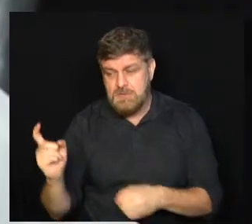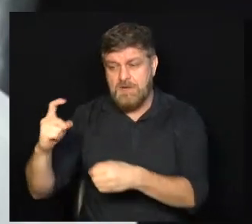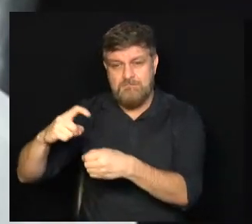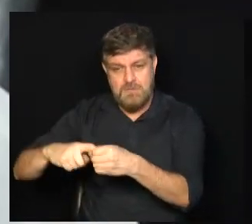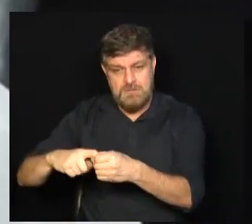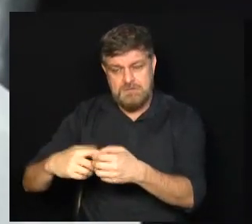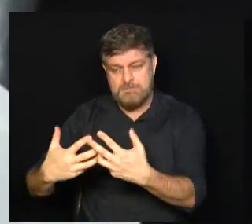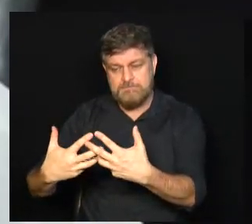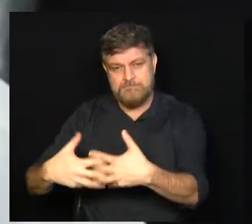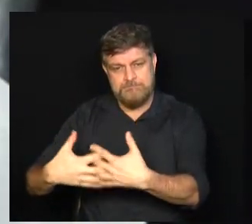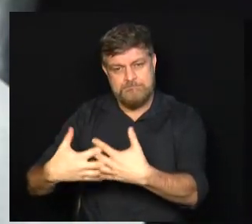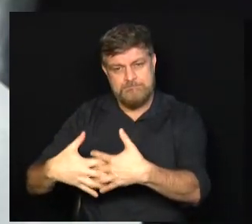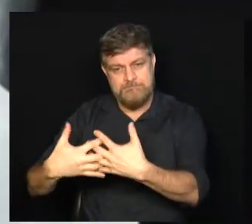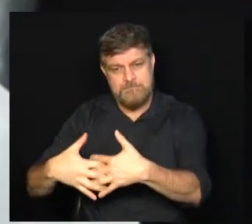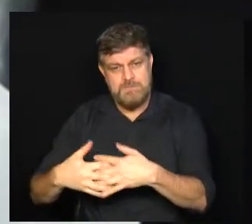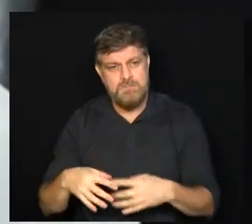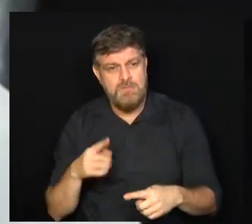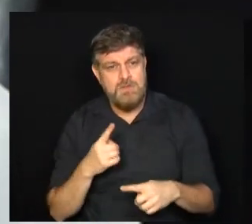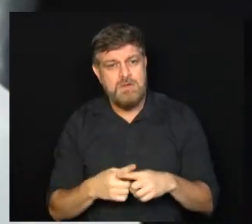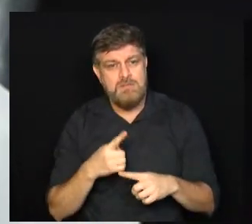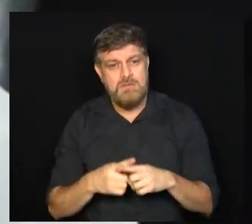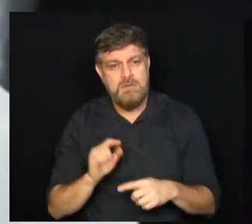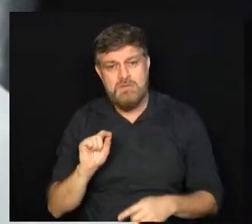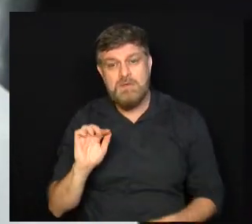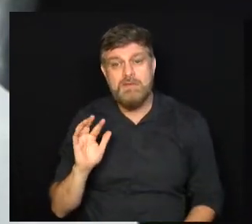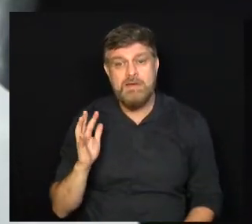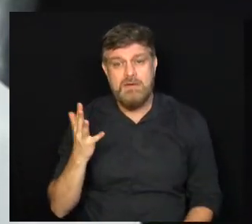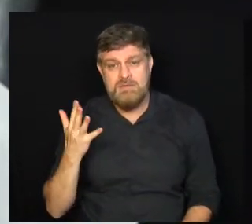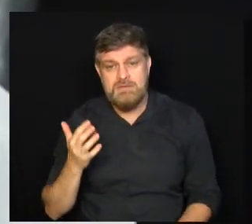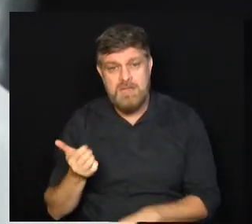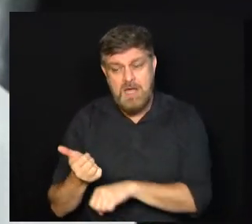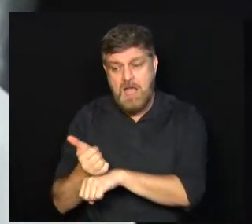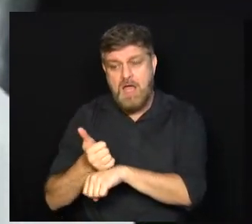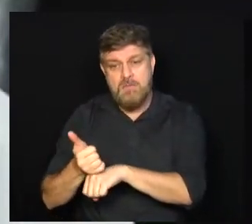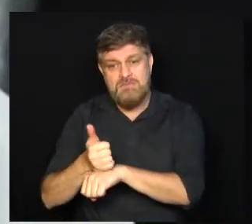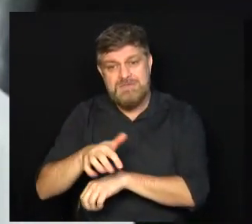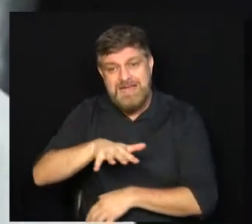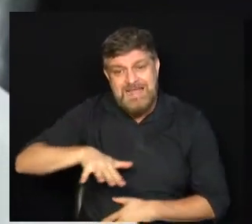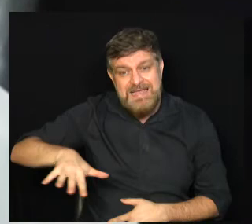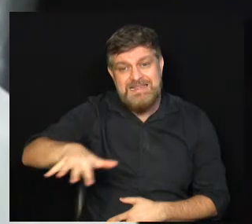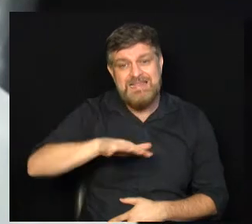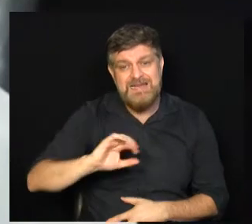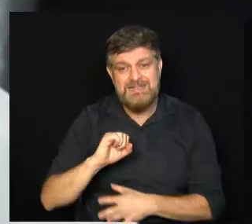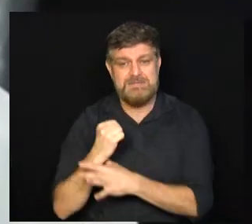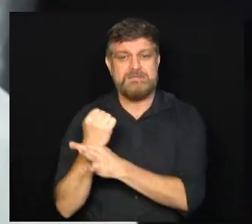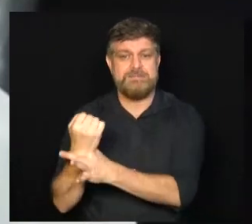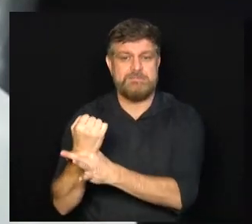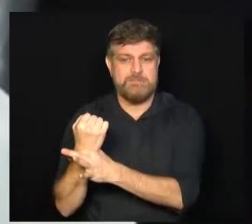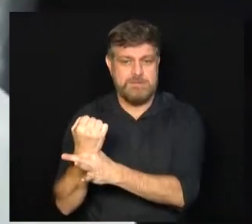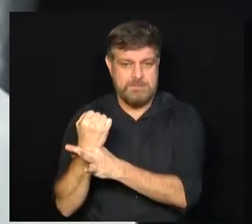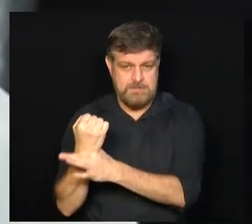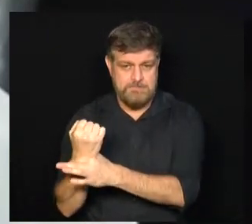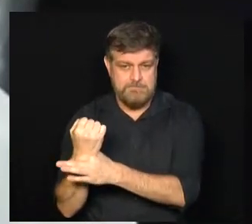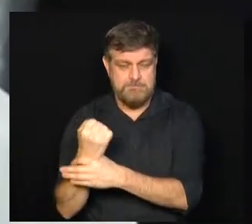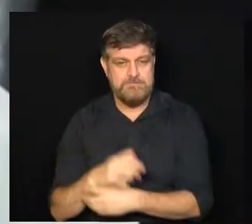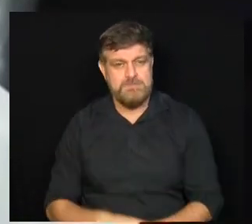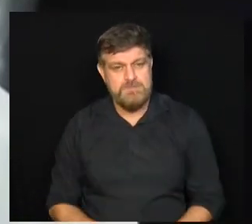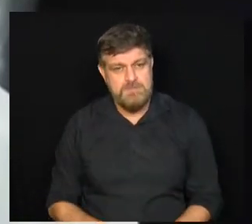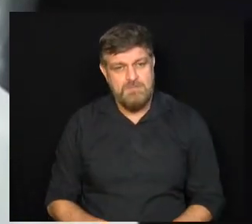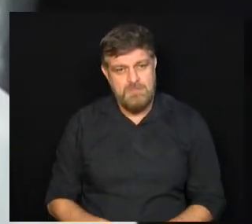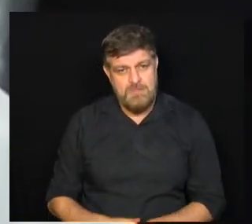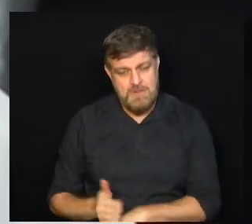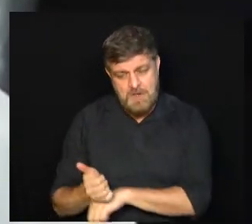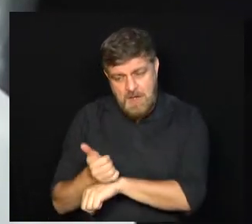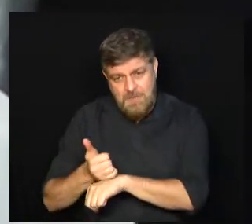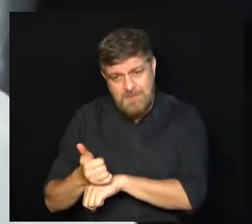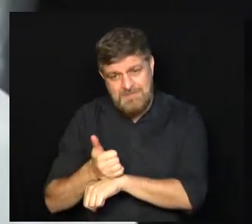é? Porque efetivamente são profissionais de segurança, não é? São profissionais que precisam